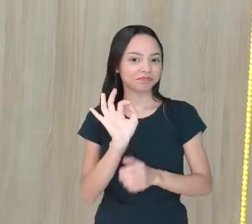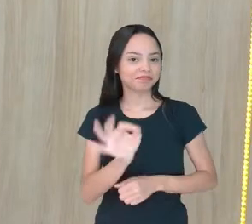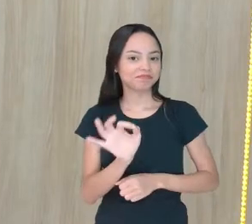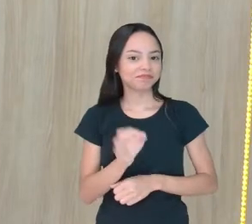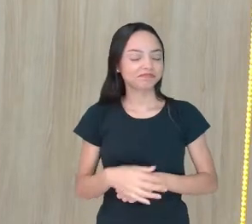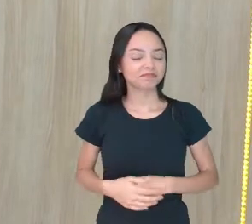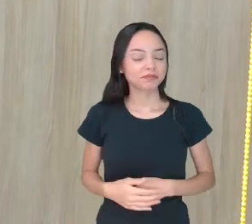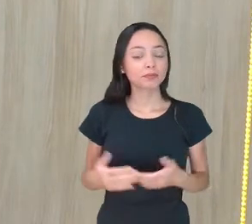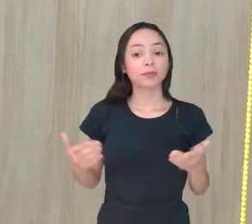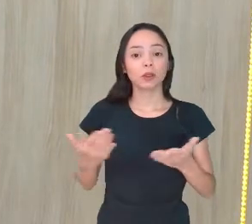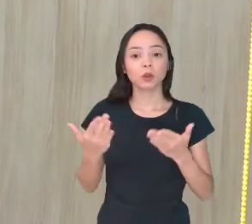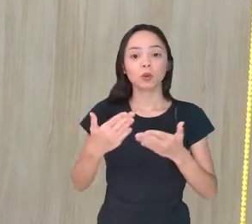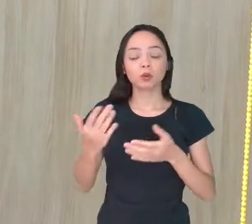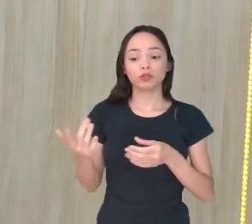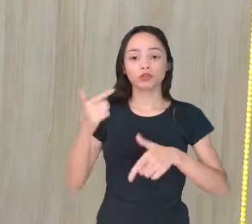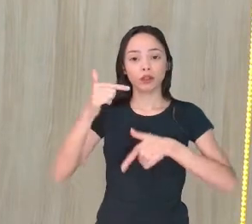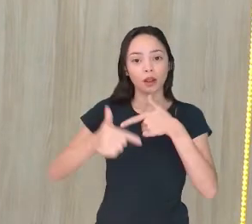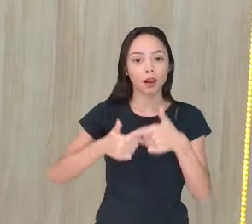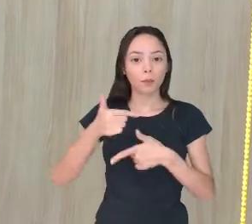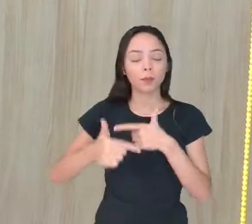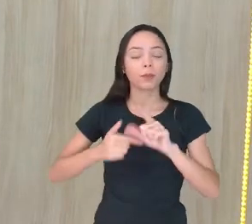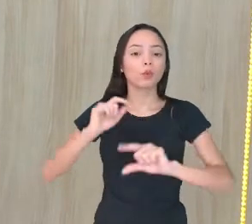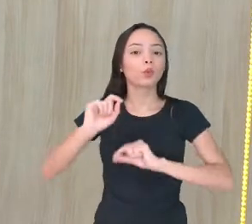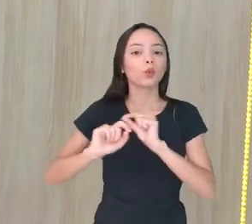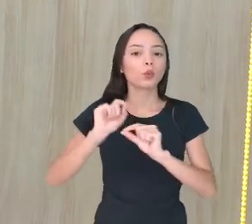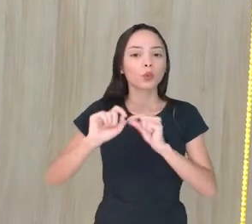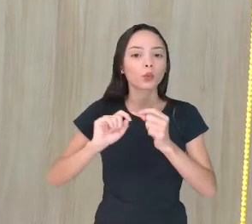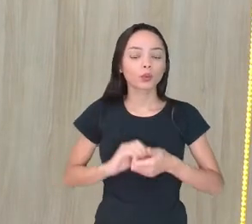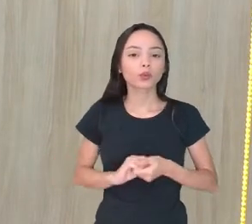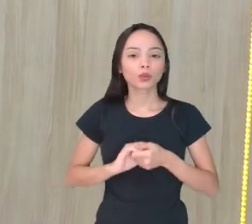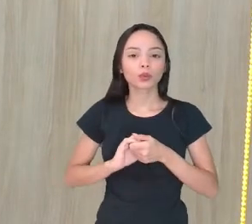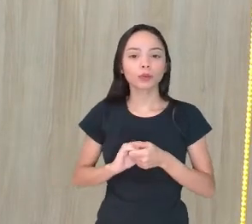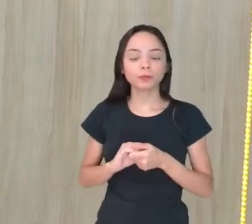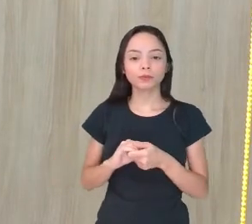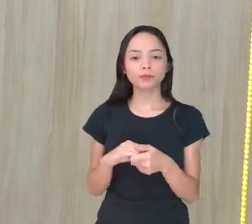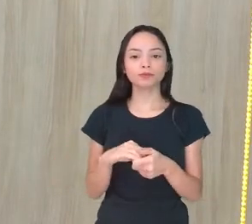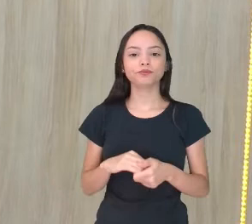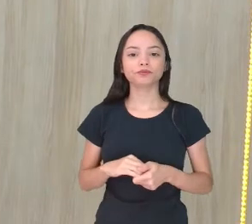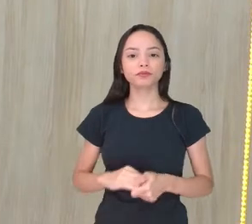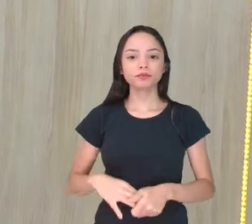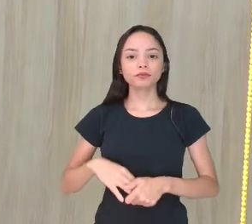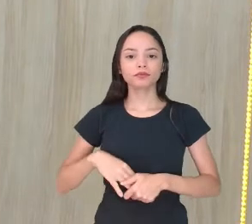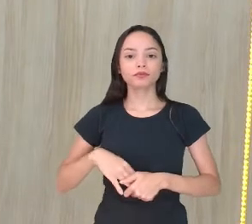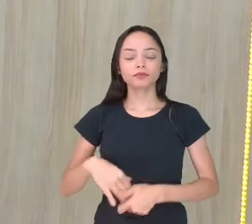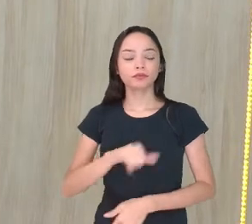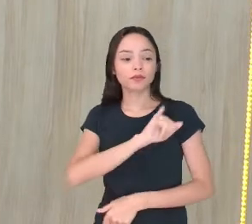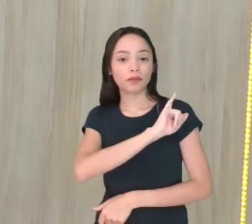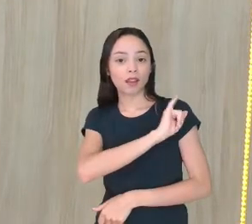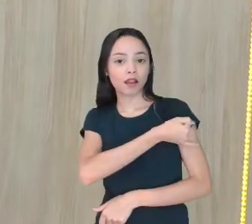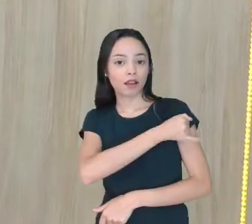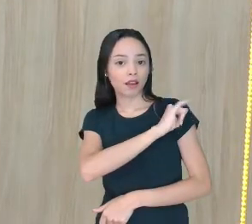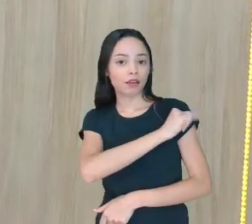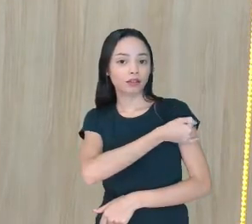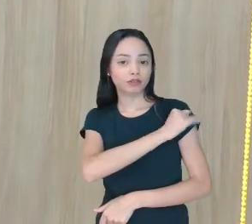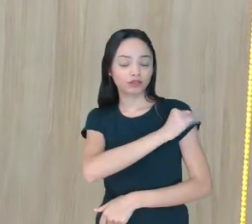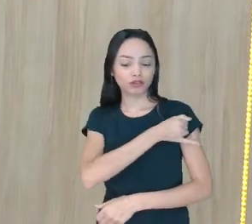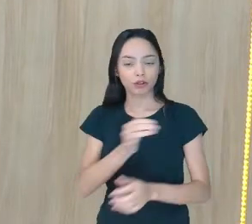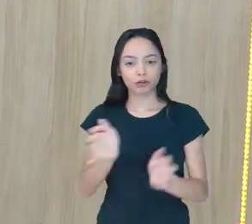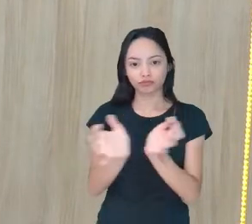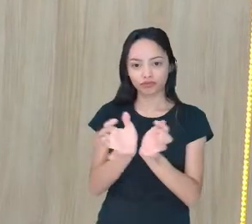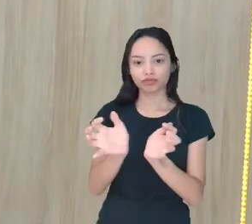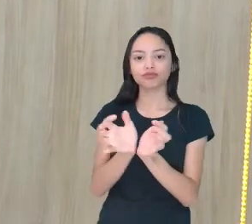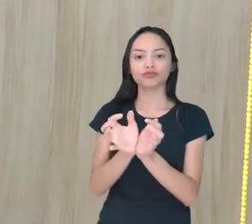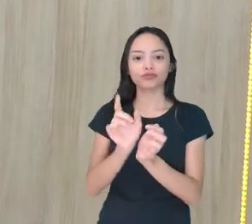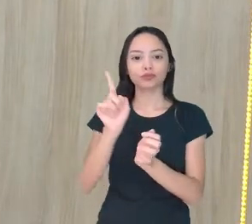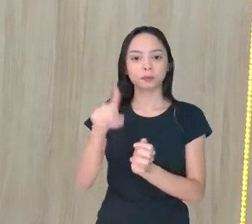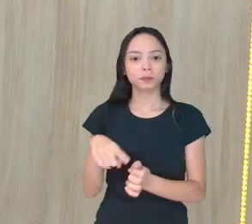trabalhar aqui mais uma vez, especificamente com as turmas da Educação de Jovens e Adultos, essa galera aí,